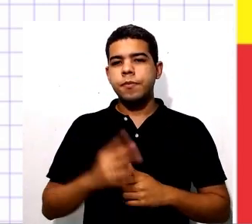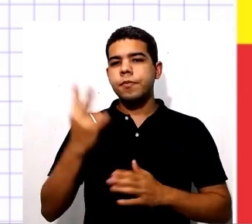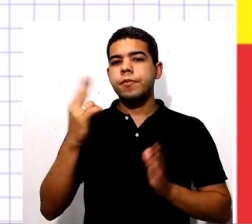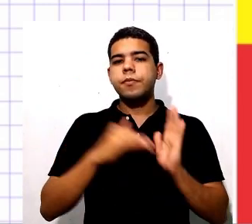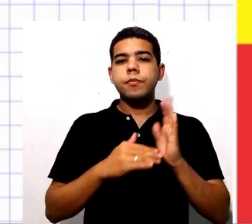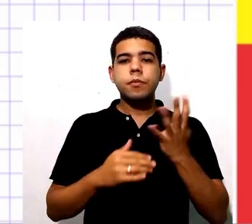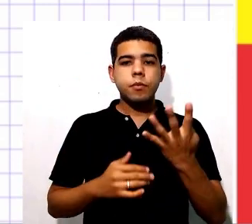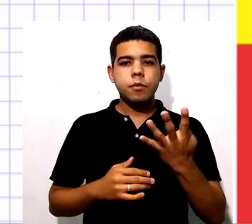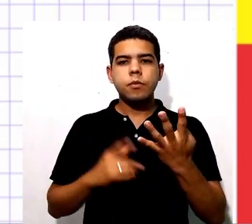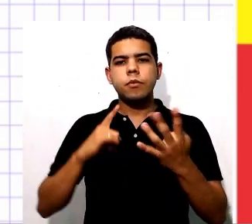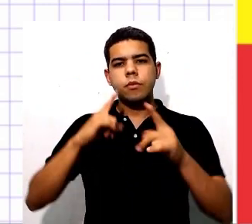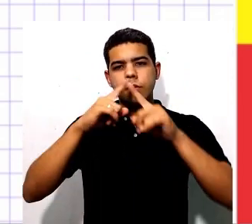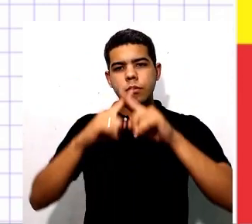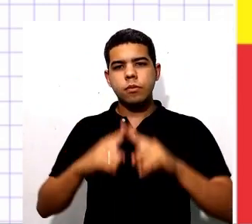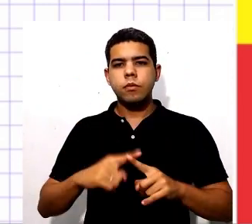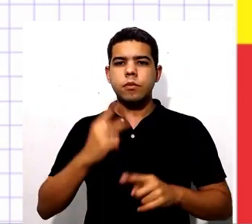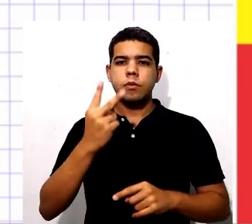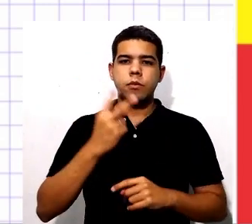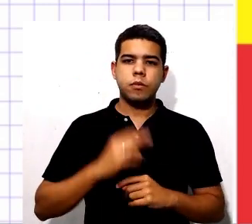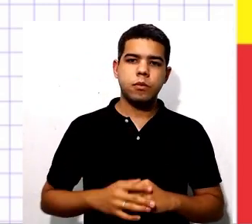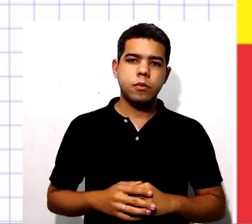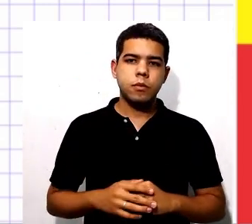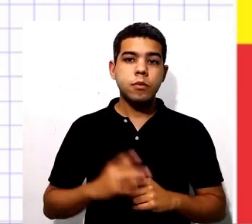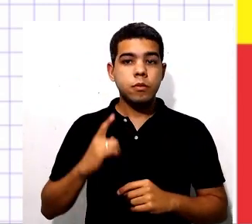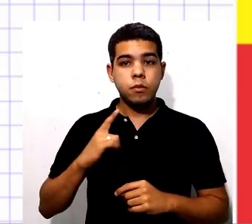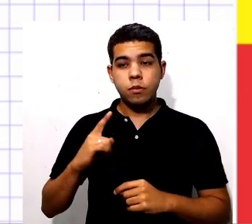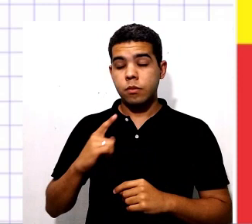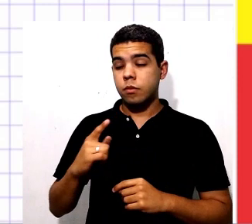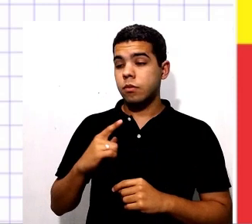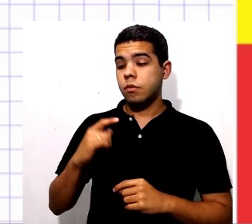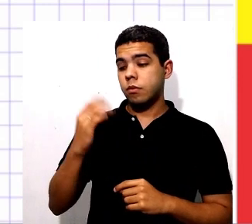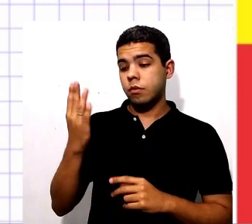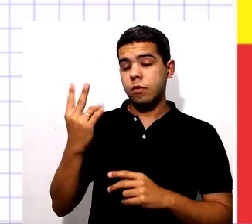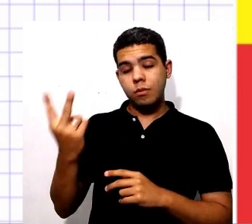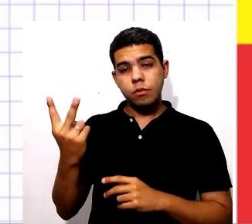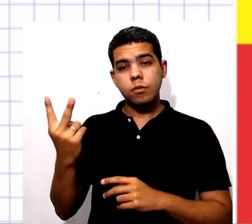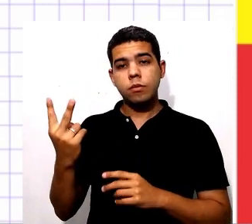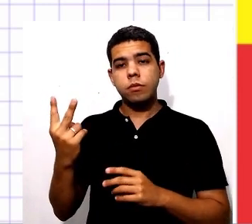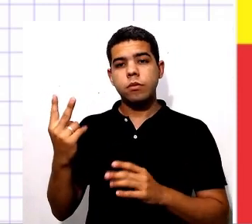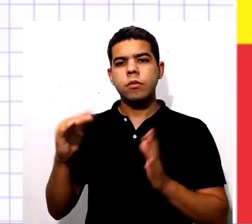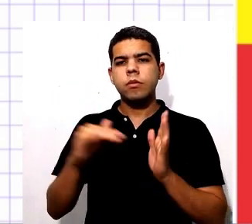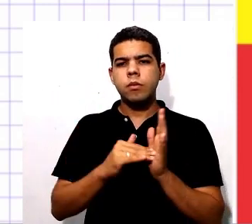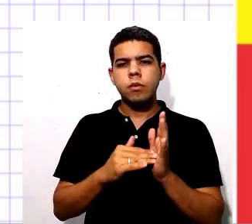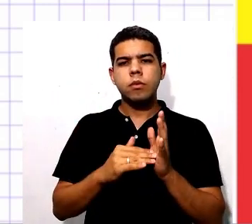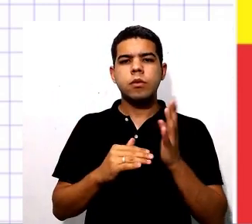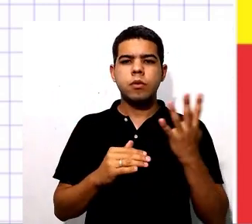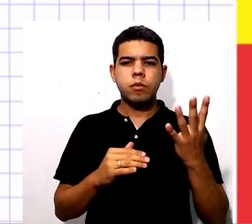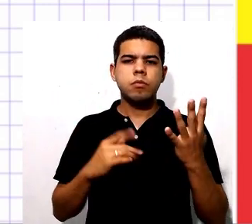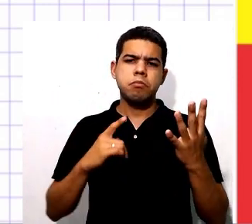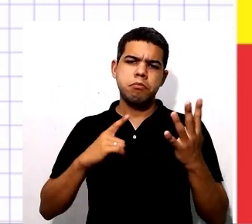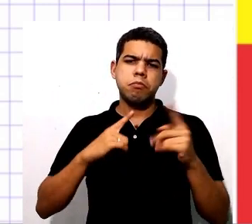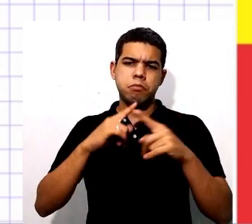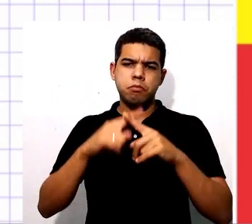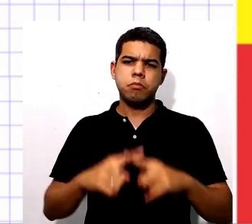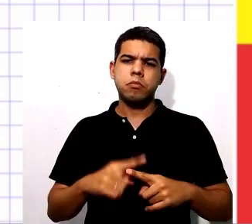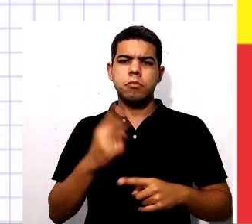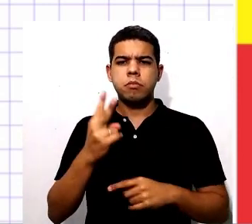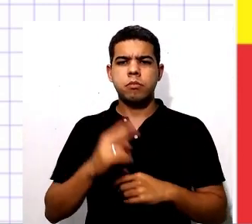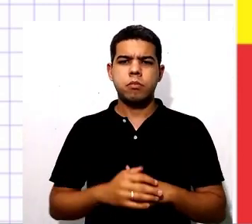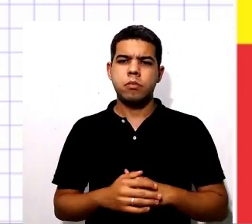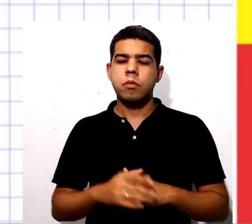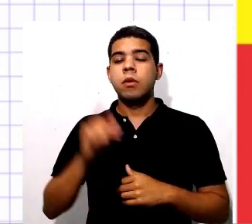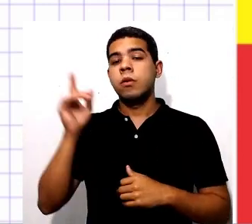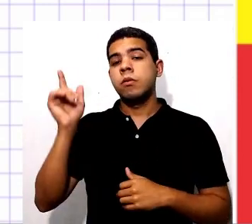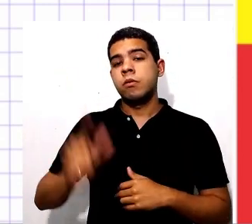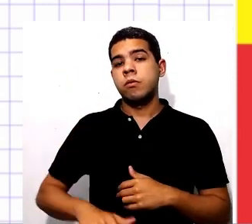lado aí, 2, para chegar nesse, também multiplica por 2. Então, veja agora esse outro quadrado grande aí na tela.